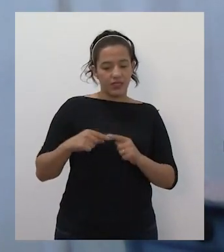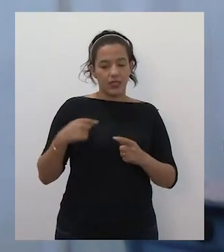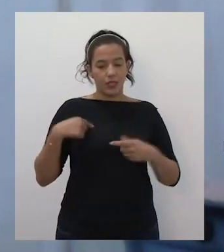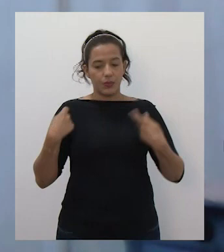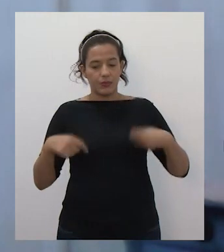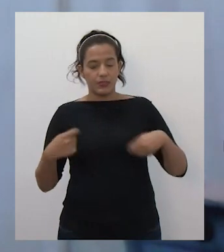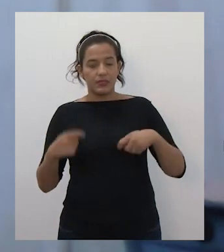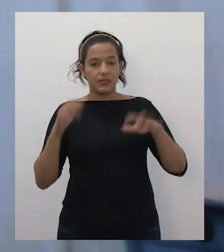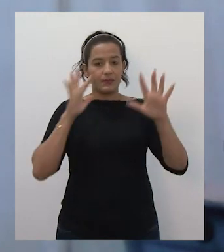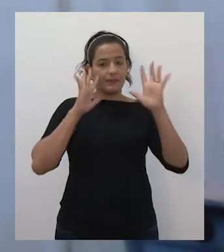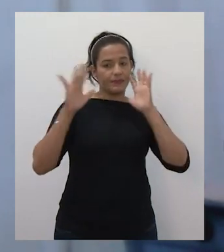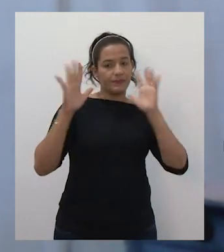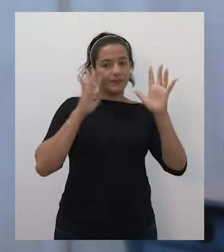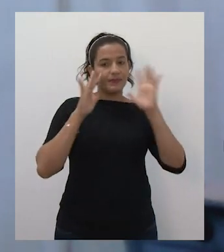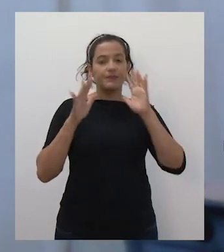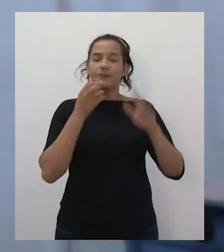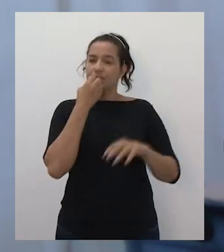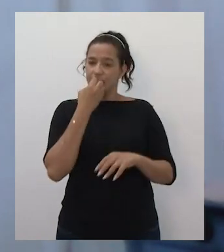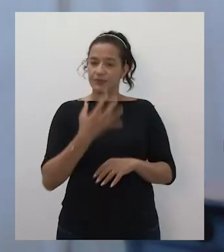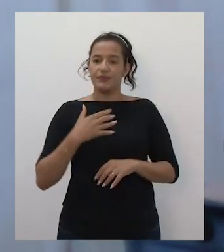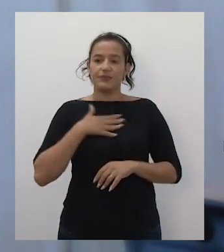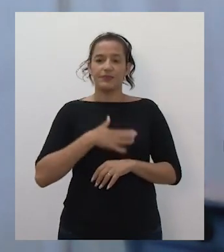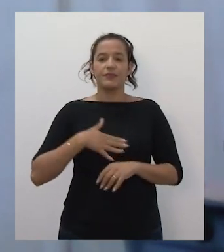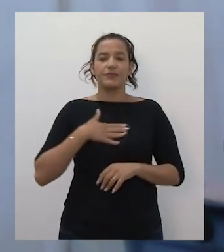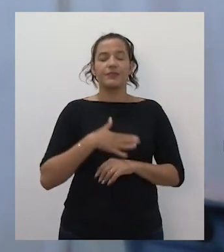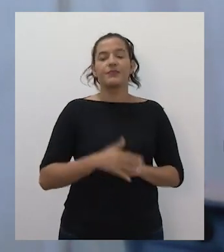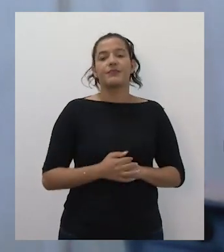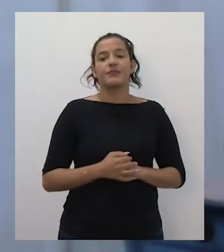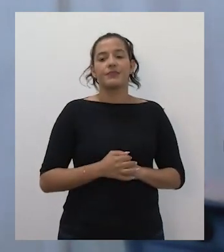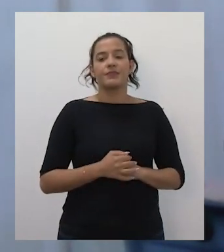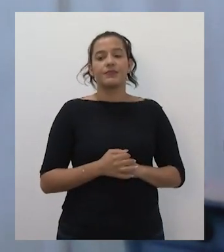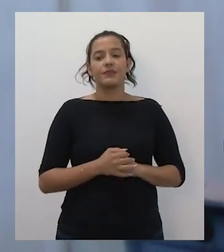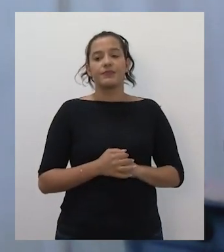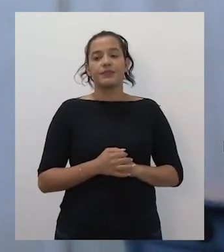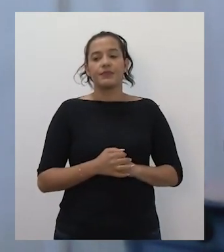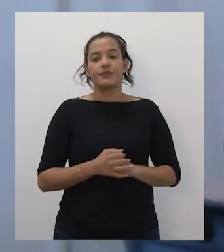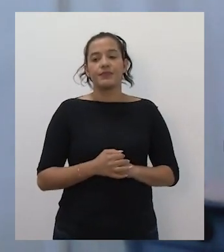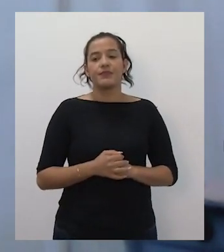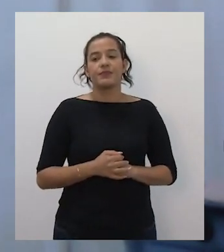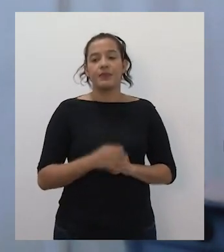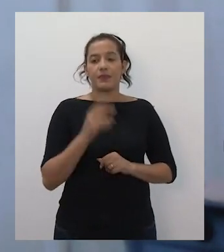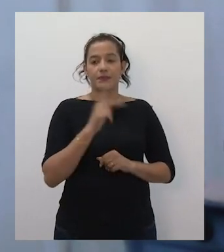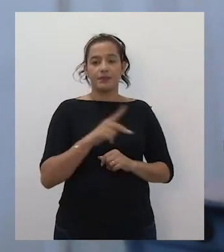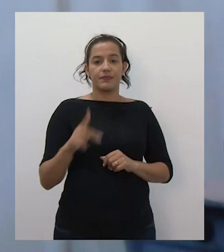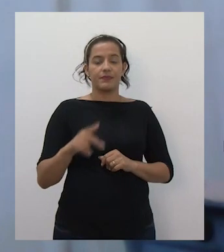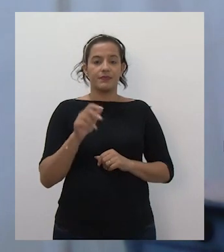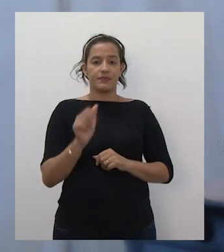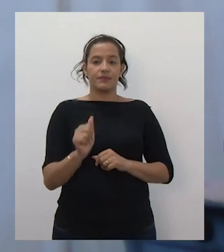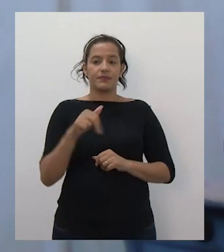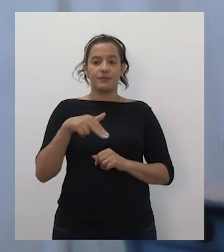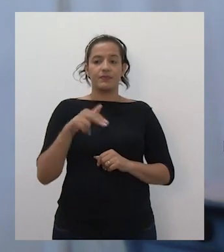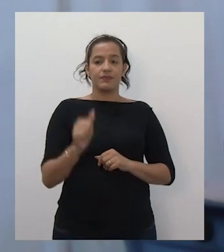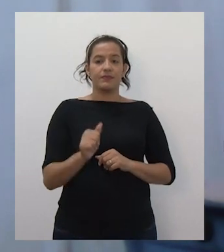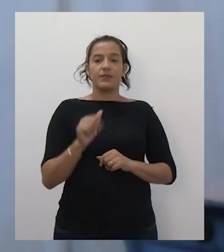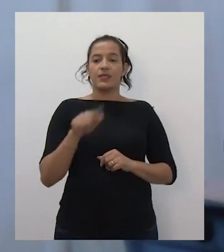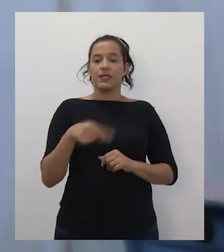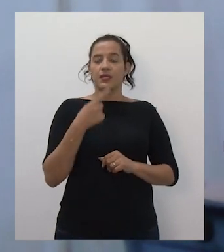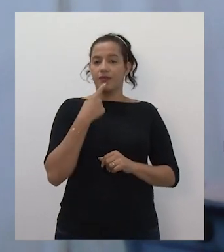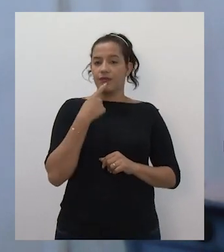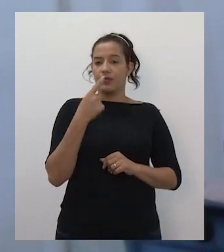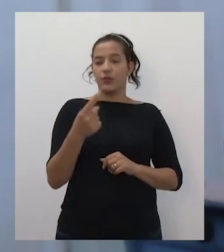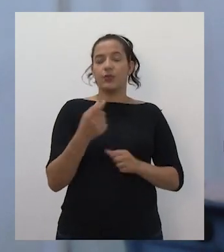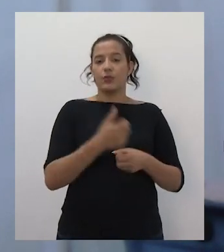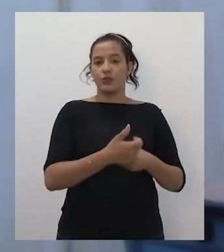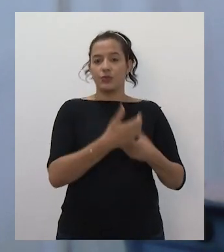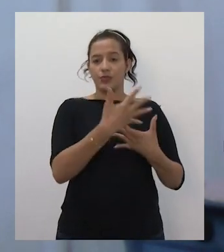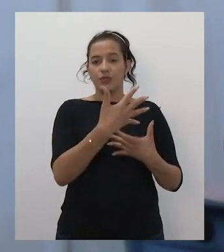pensando assim sobre mim mesma, está sendo super interessante. A professora Ana Luísa relembrou agora há pouco no